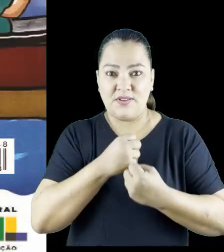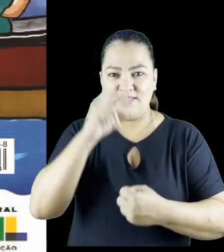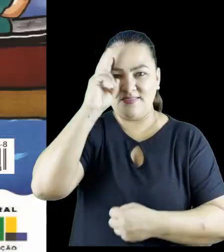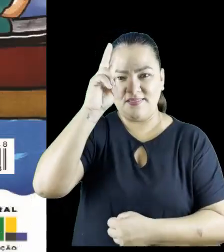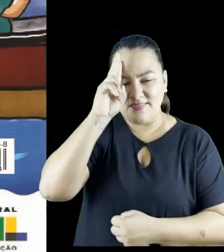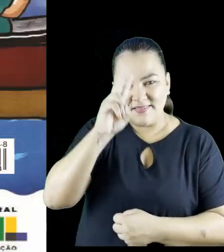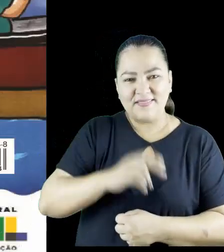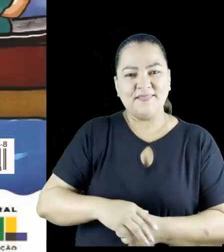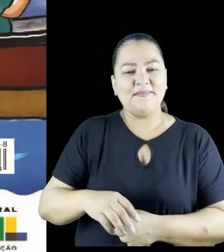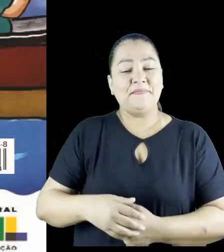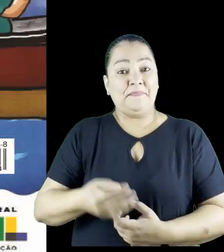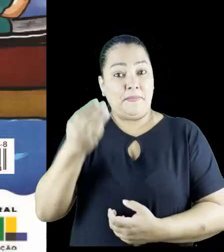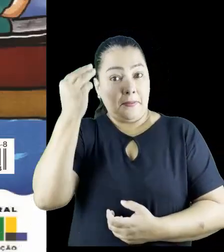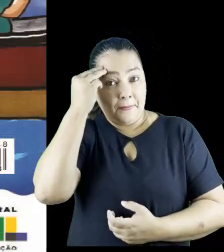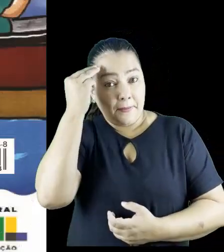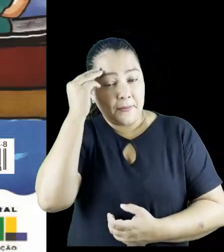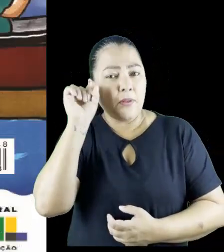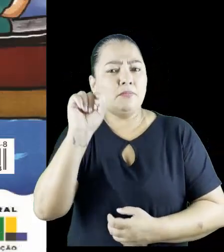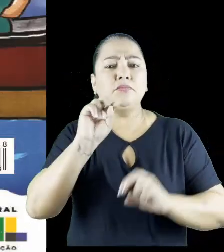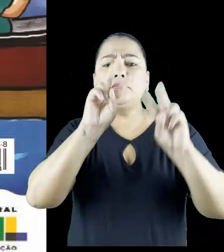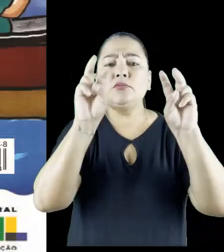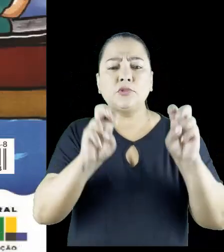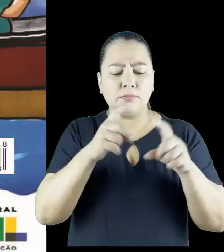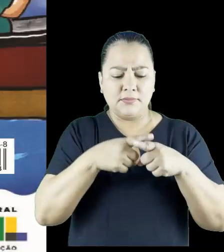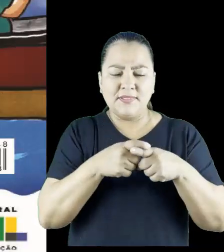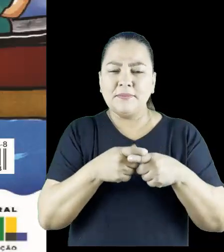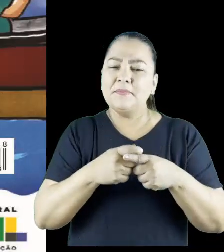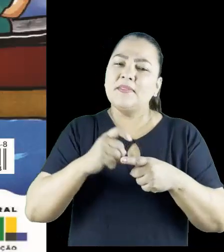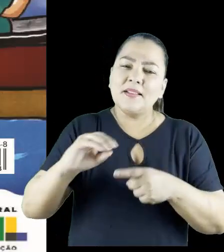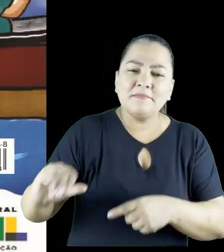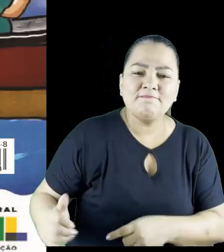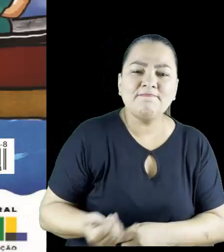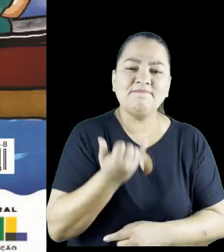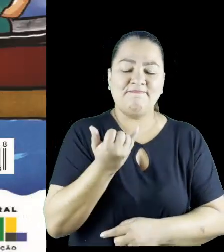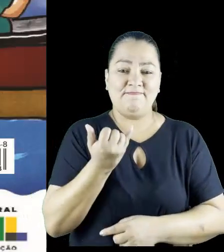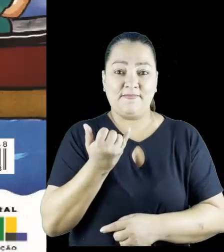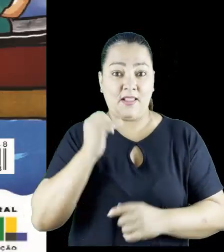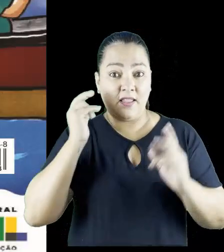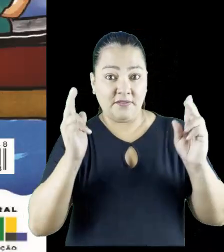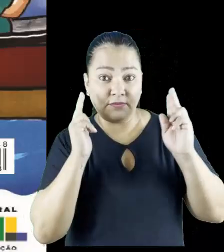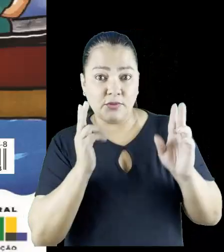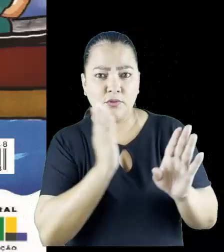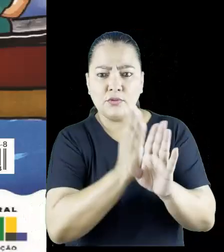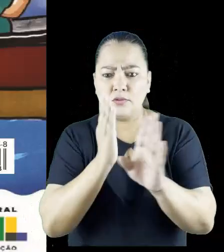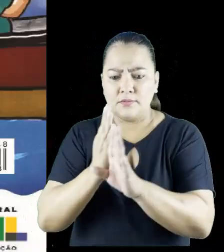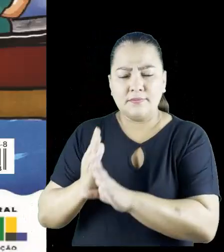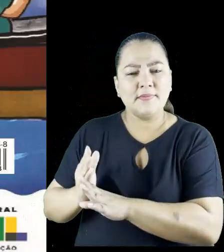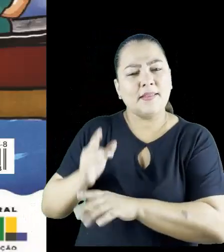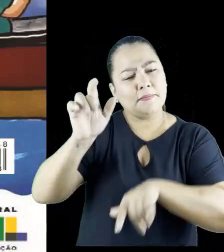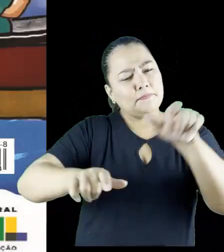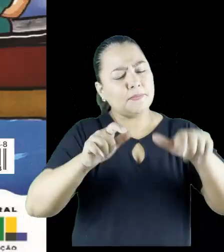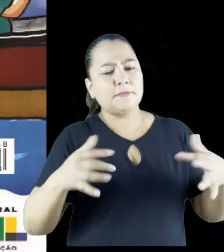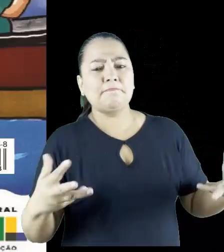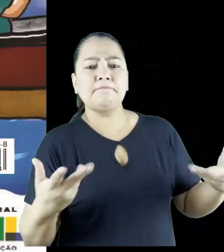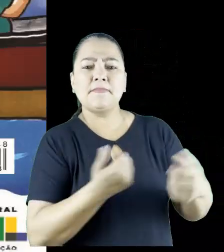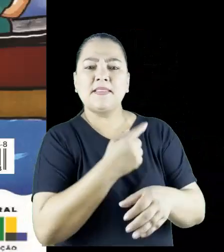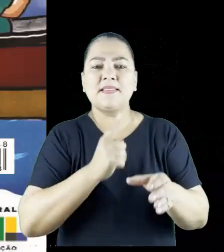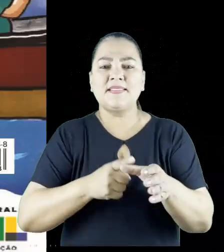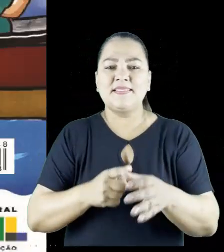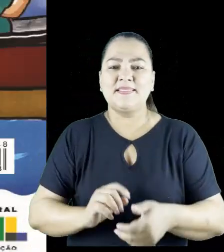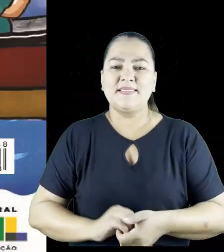Nem Te Conto é uma história de memórias sobre Itapema. Viva grandes aventuras e descobertas sobre esta cidade e sua